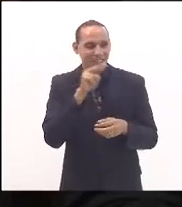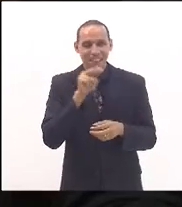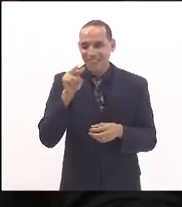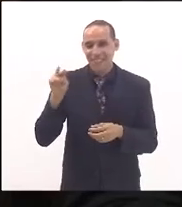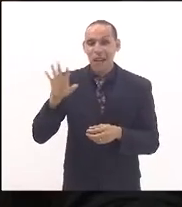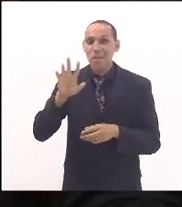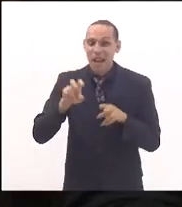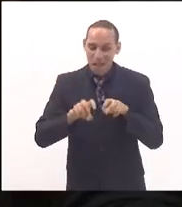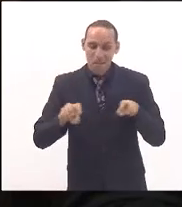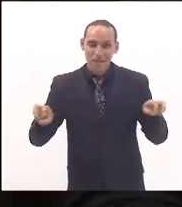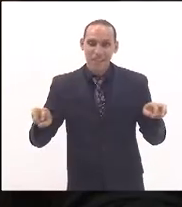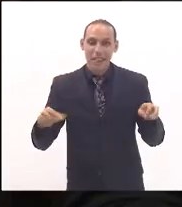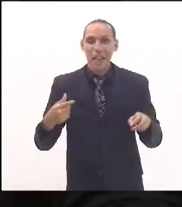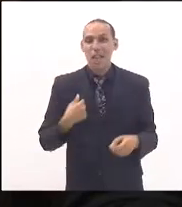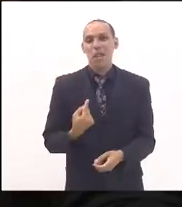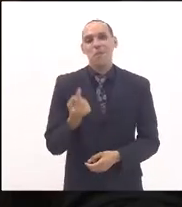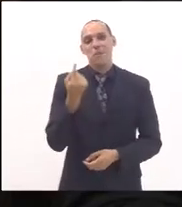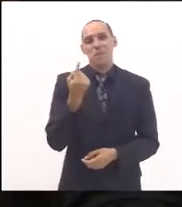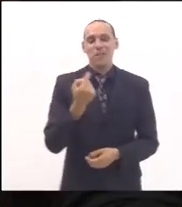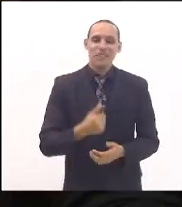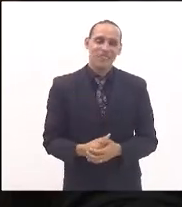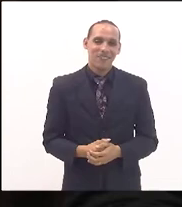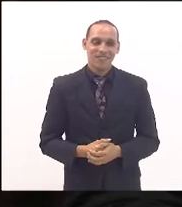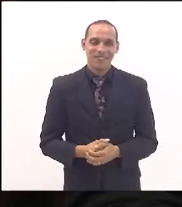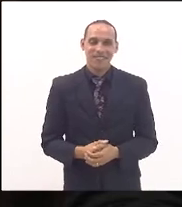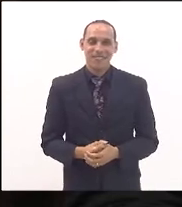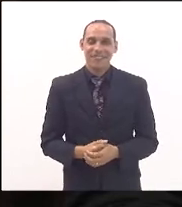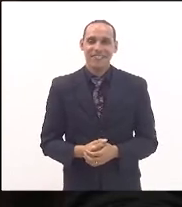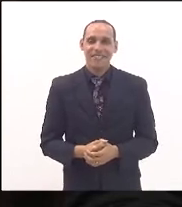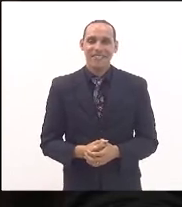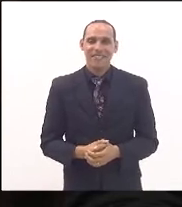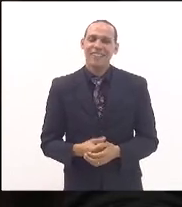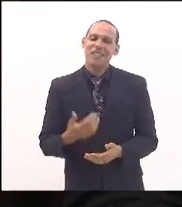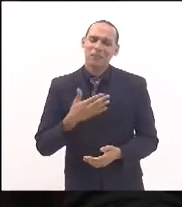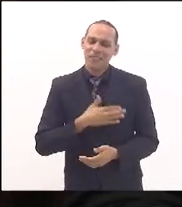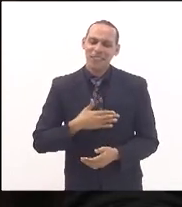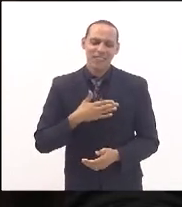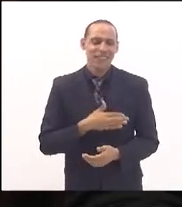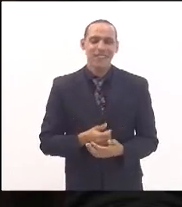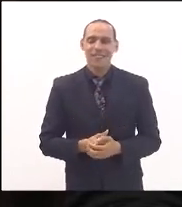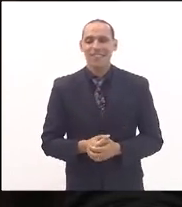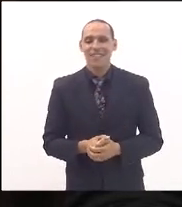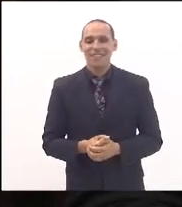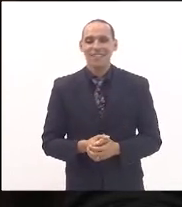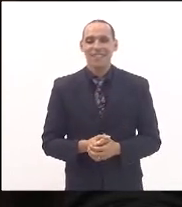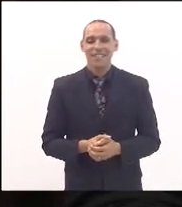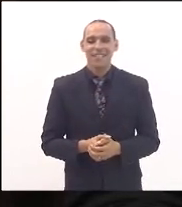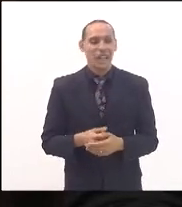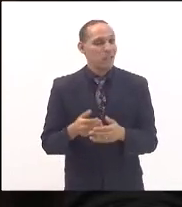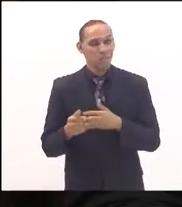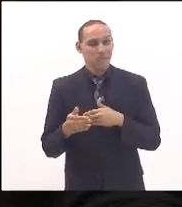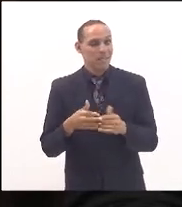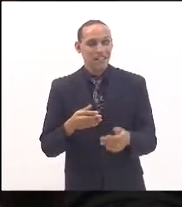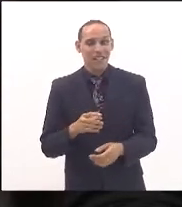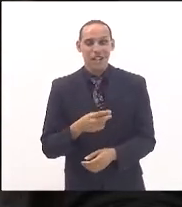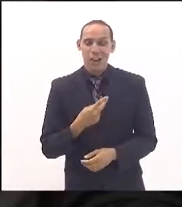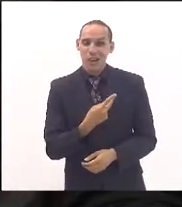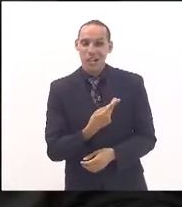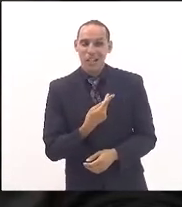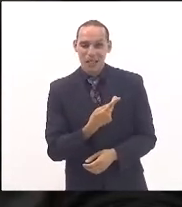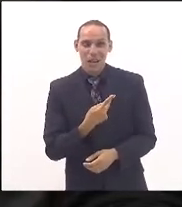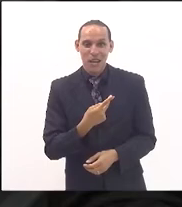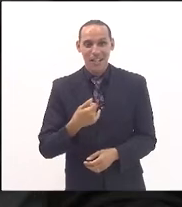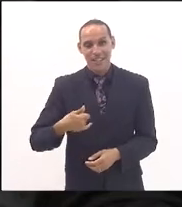tô vendo mas na mesa somente eu e é um grande prazer apesar da nossa